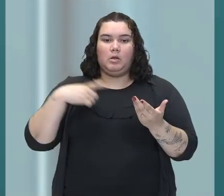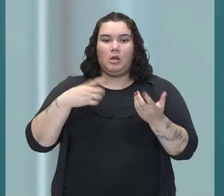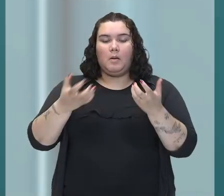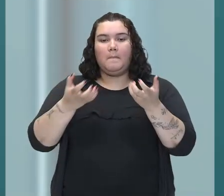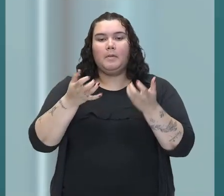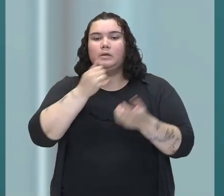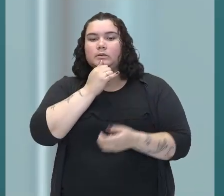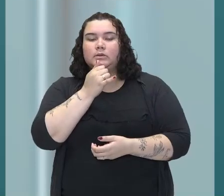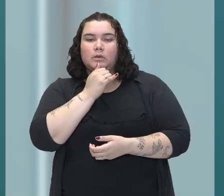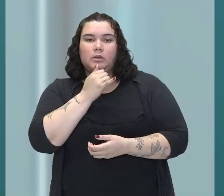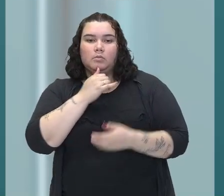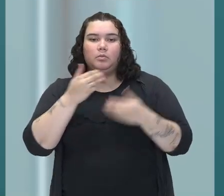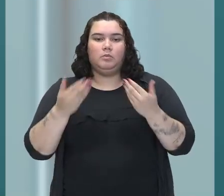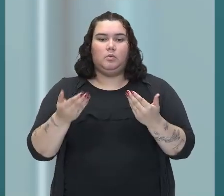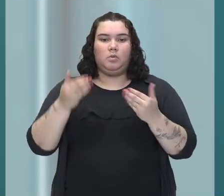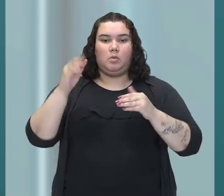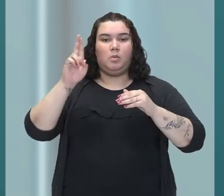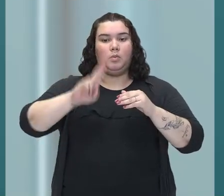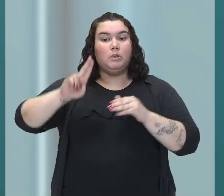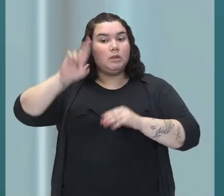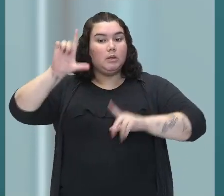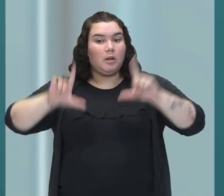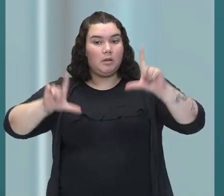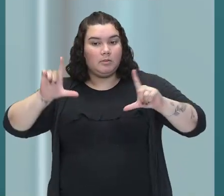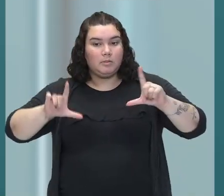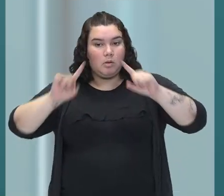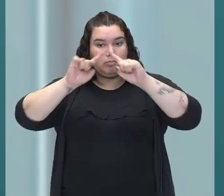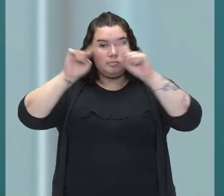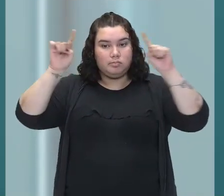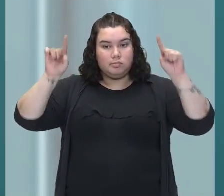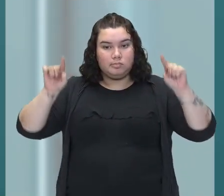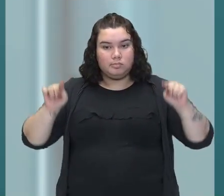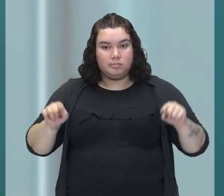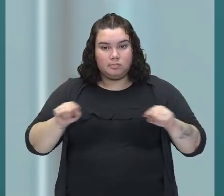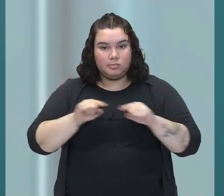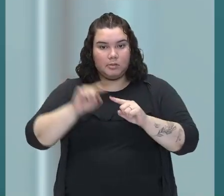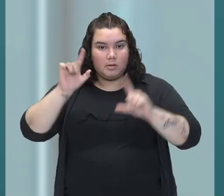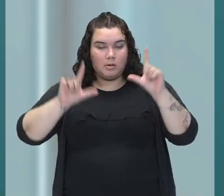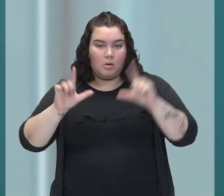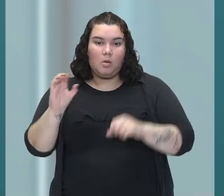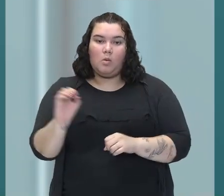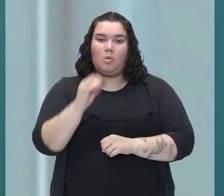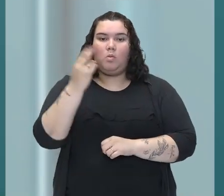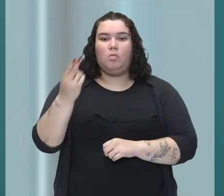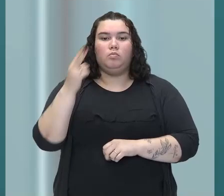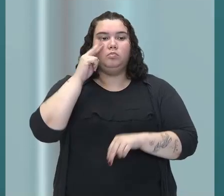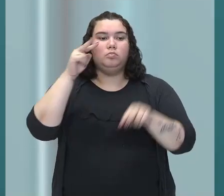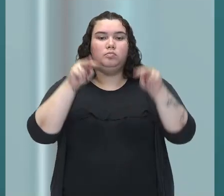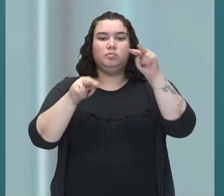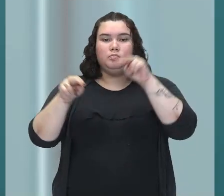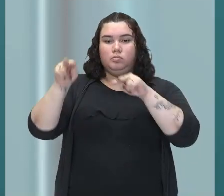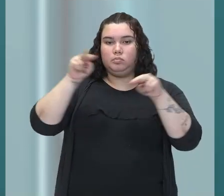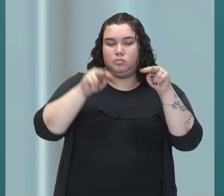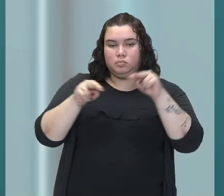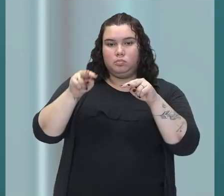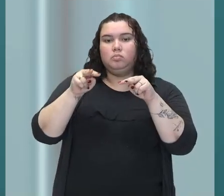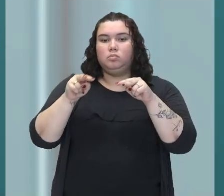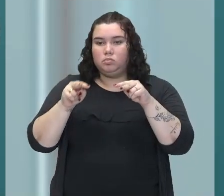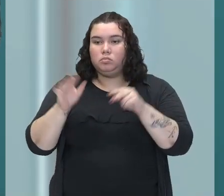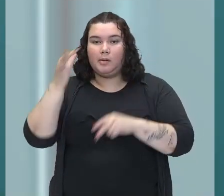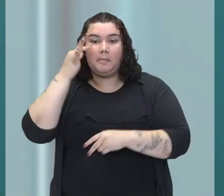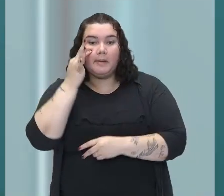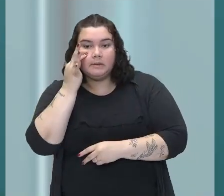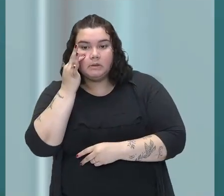meio da televisão, seja por meio da observação ao vivo mesmo, né,